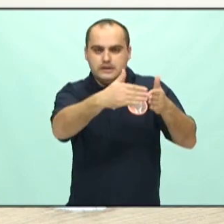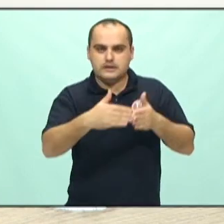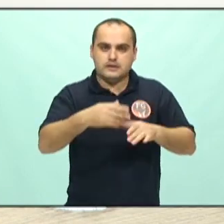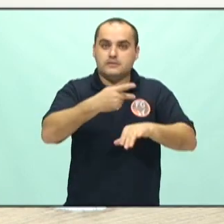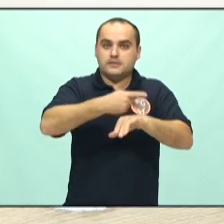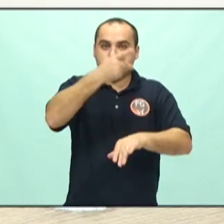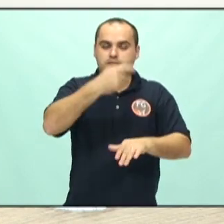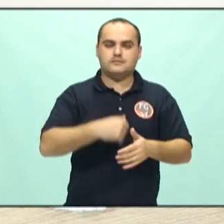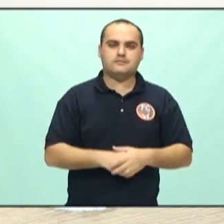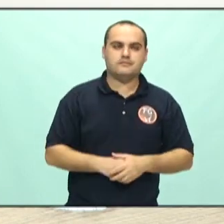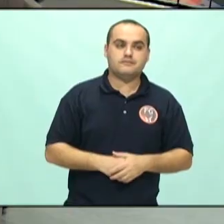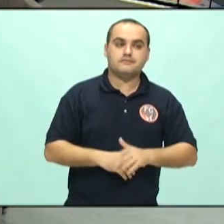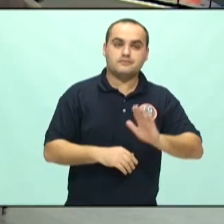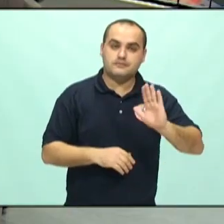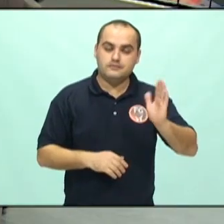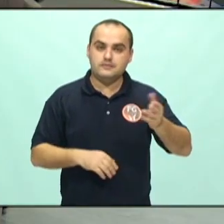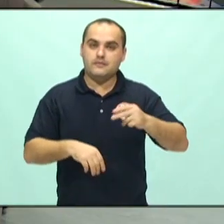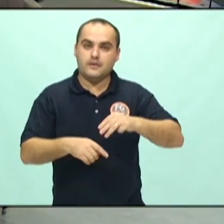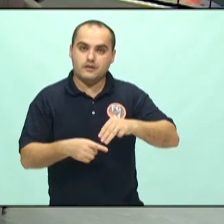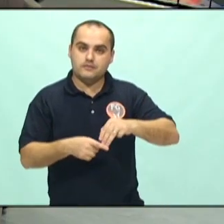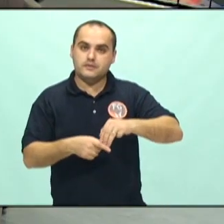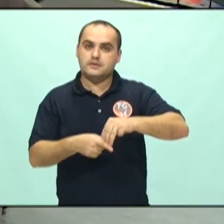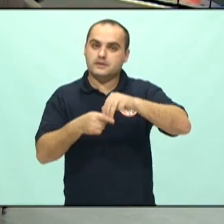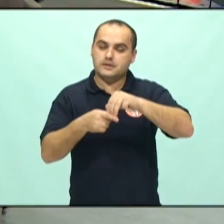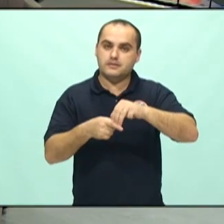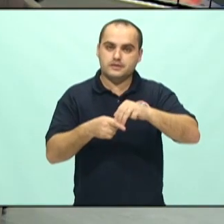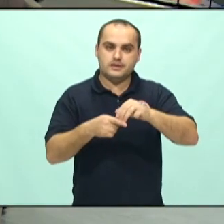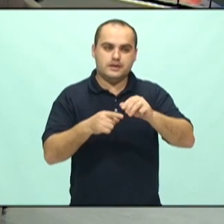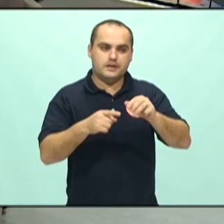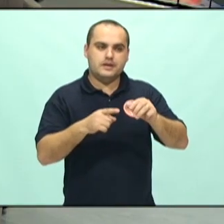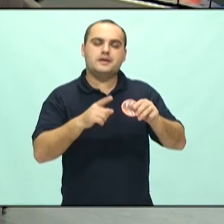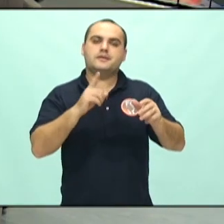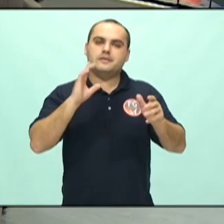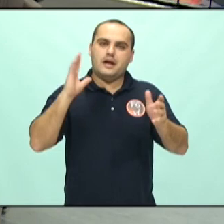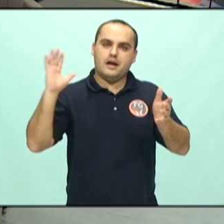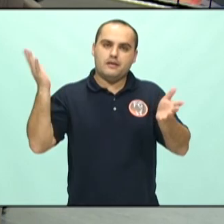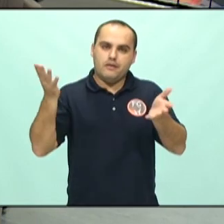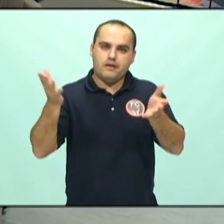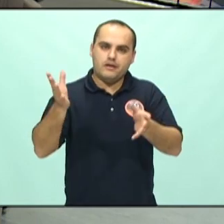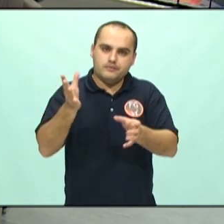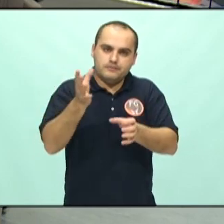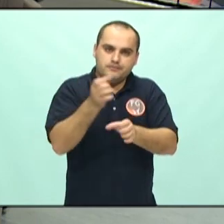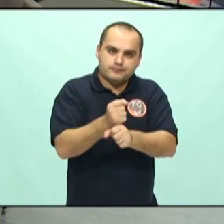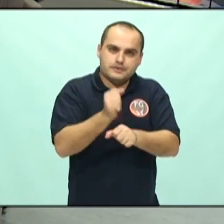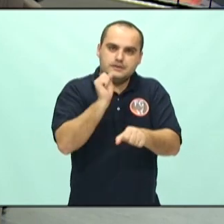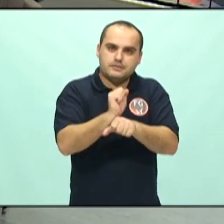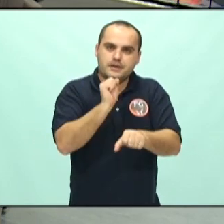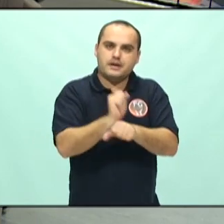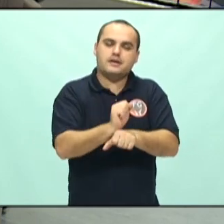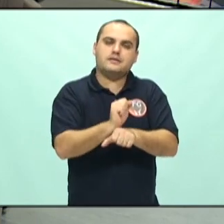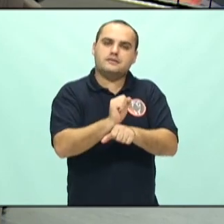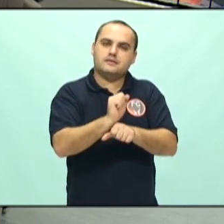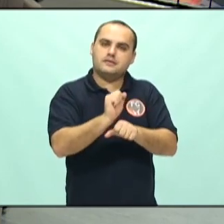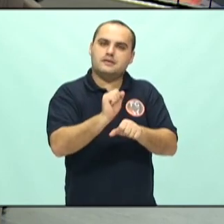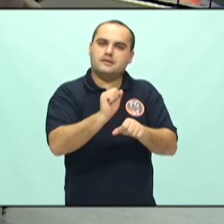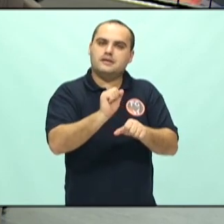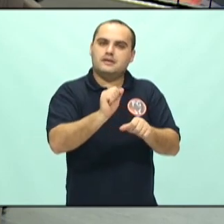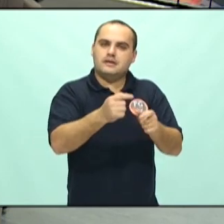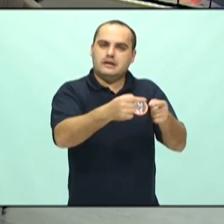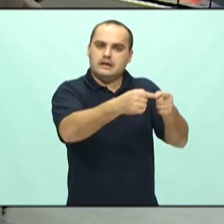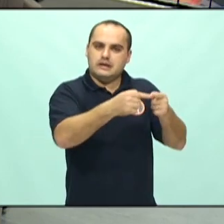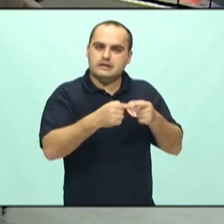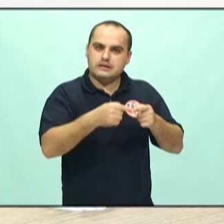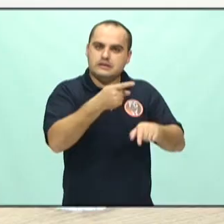município, com aquela atrapalhada que fez, acumulou um passivo de vários servidores aguardando sua licença-prêmio para retirar, e o município às vezes não